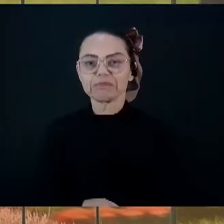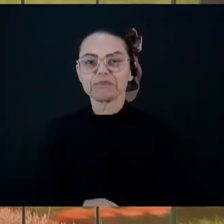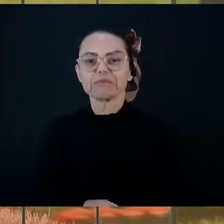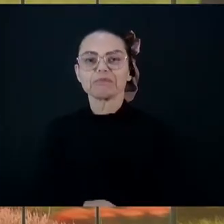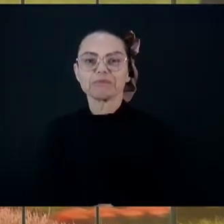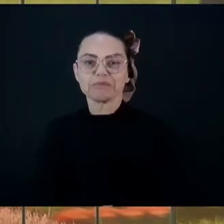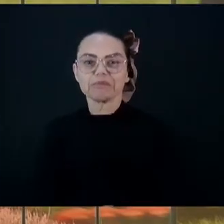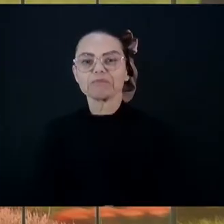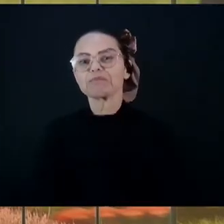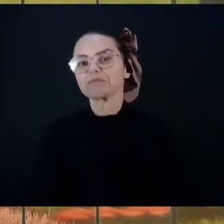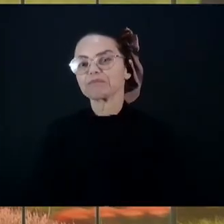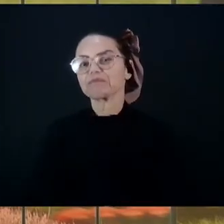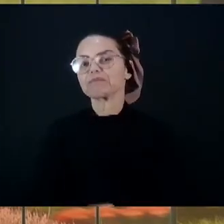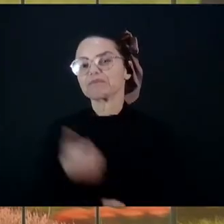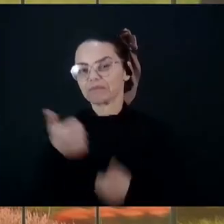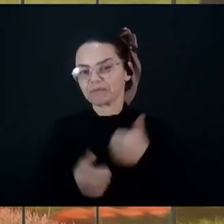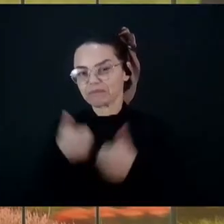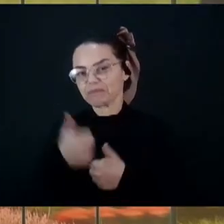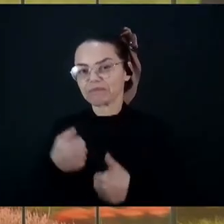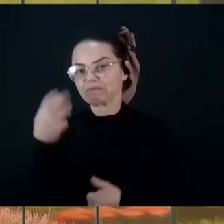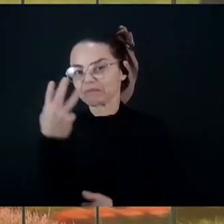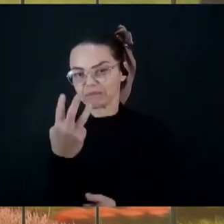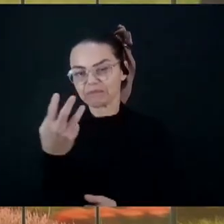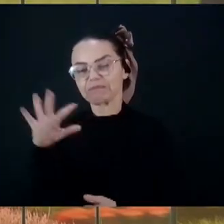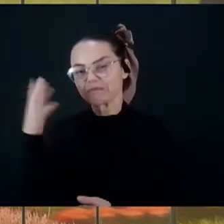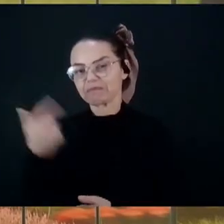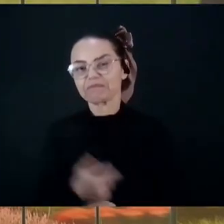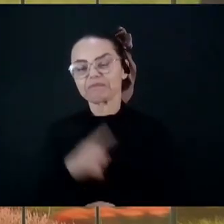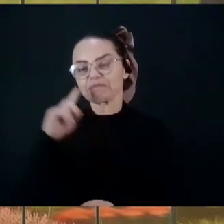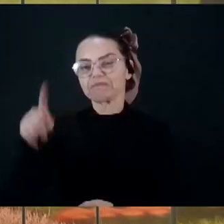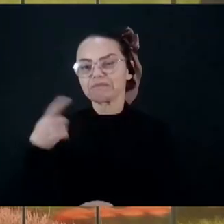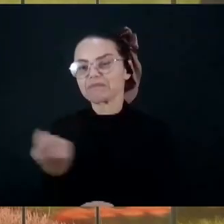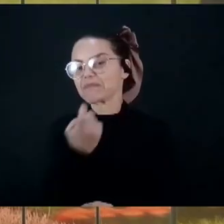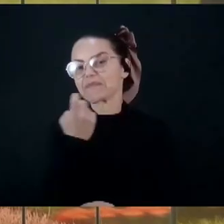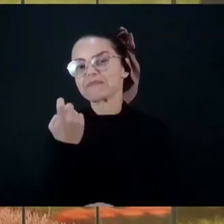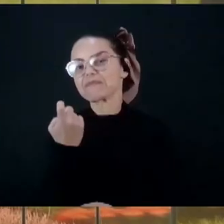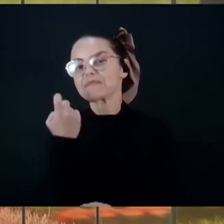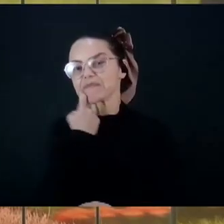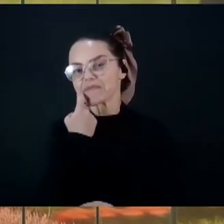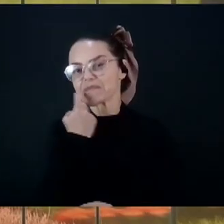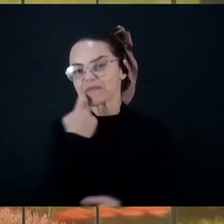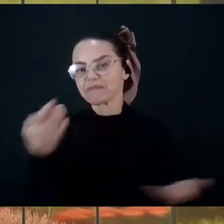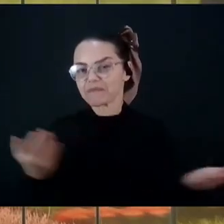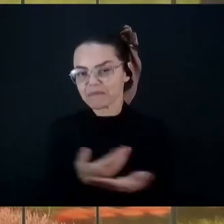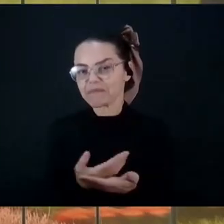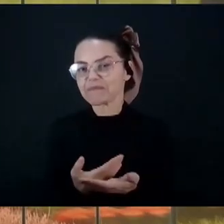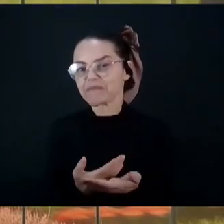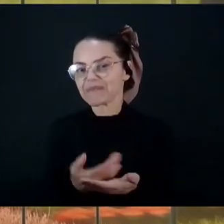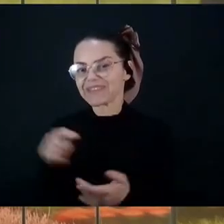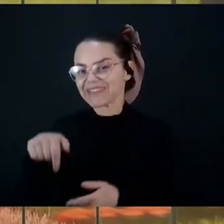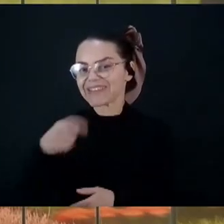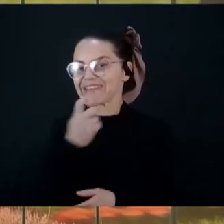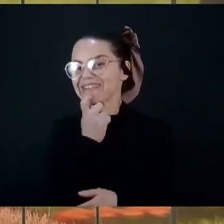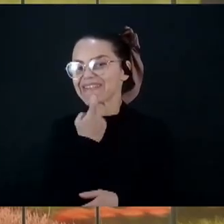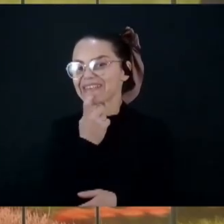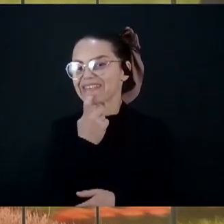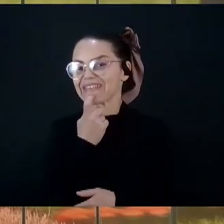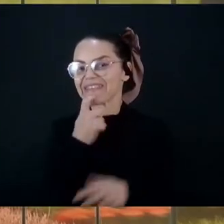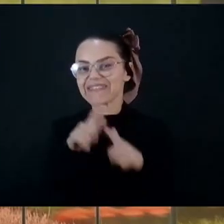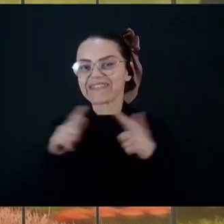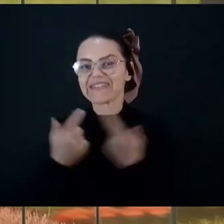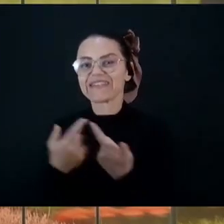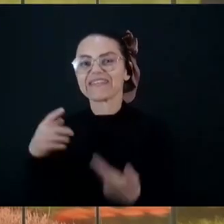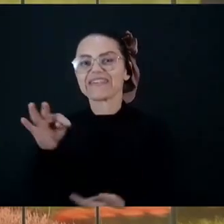Bom, o jogo 3 acontece na próxima sexta-feira, agora é aqui em Campinas, no ginásio do Tênis Clube,